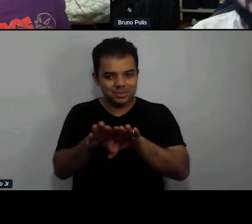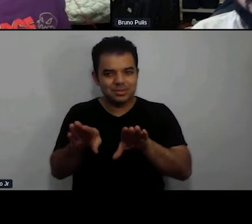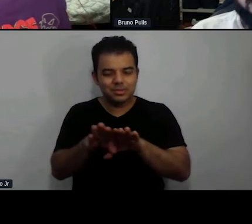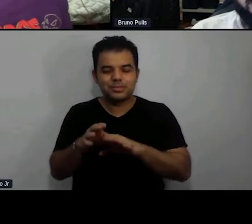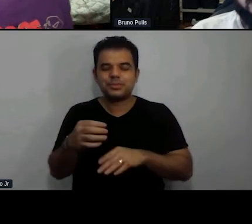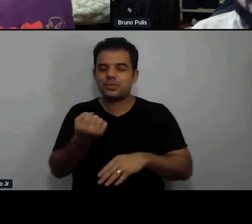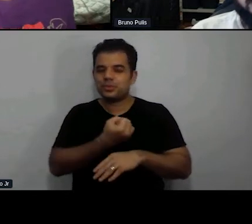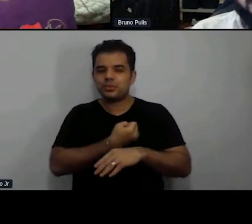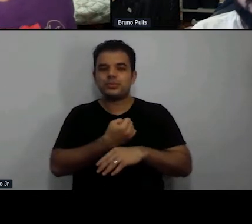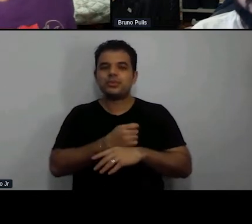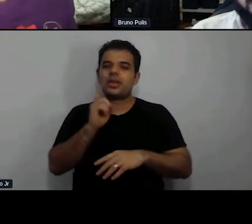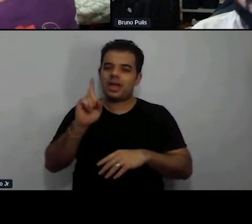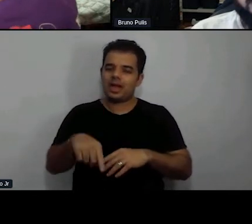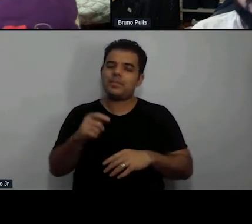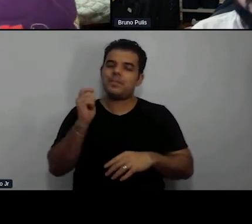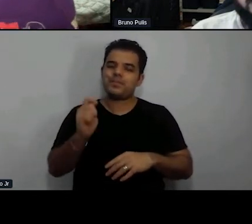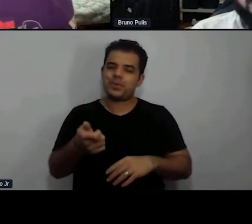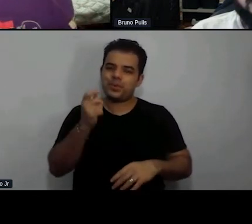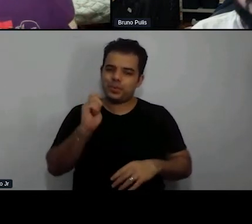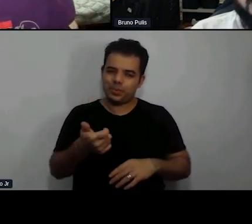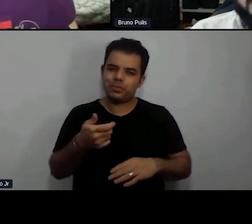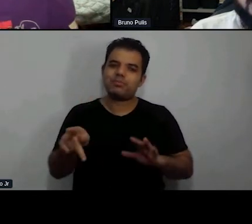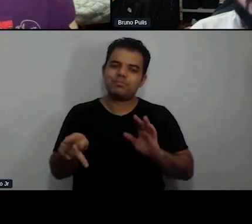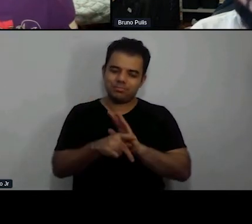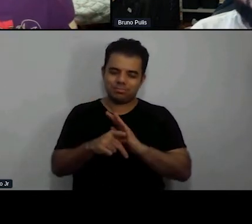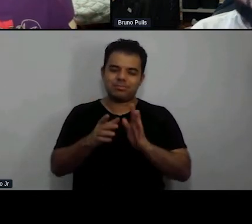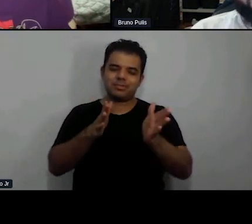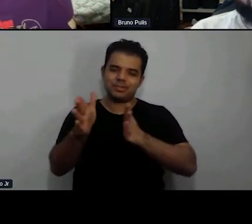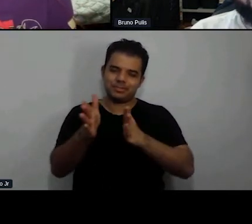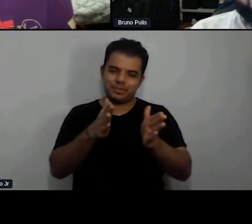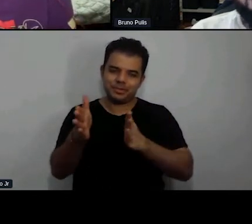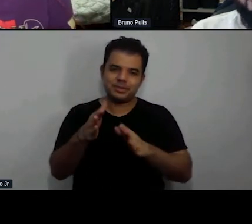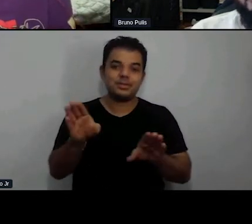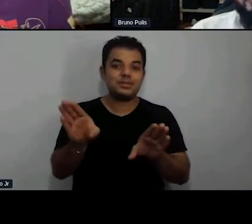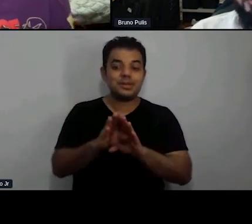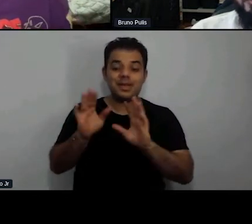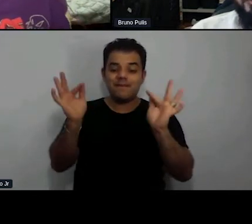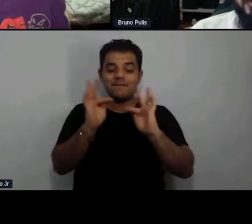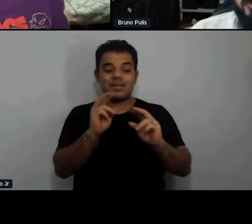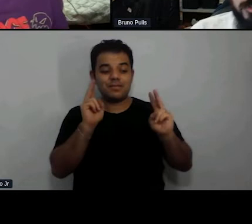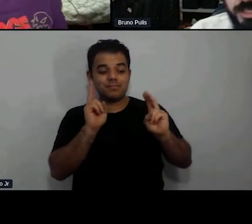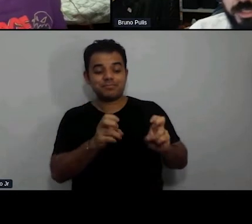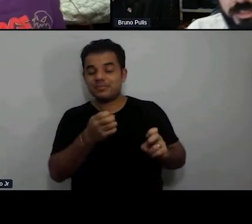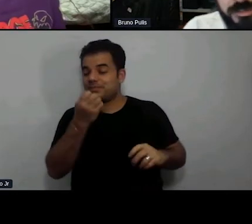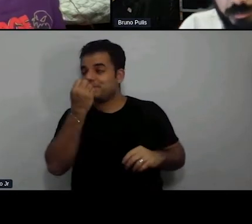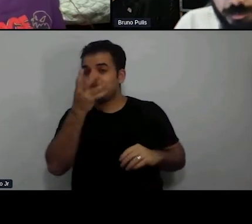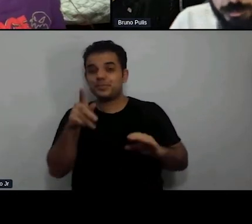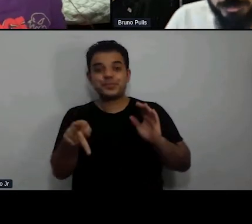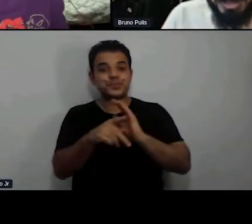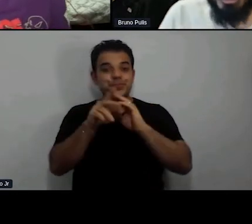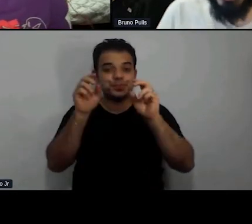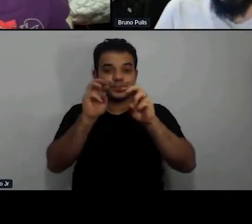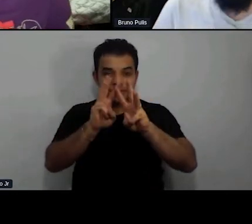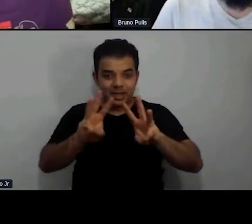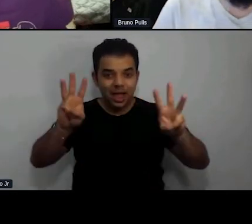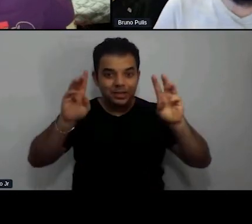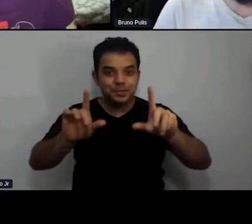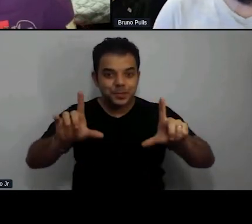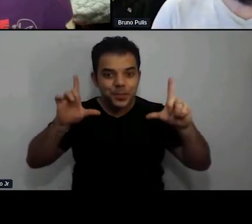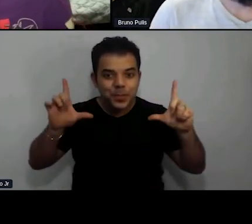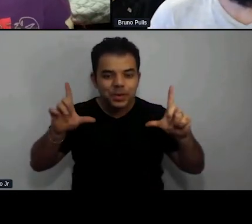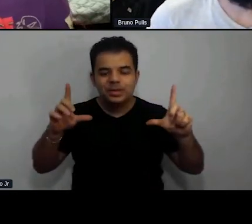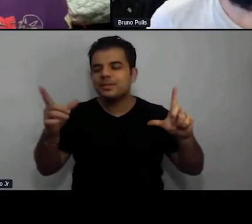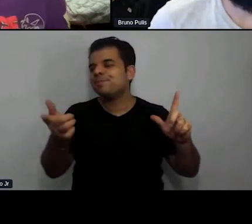aí priorizado em termos de acessibilidade. Eu fico muito feliz quando eu vejo algum site que tenha